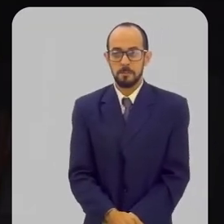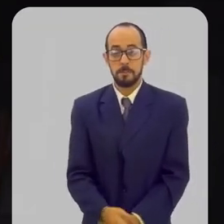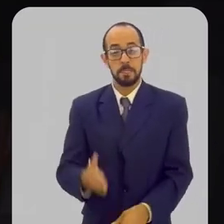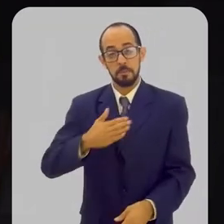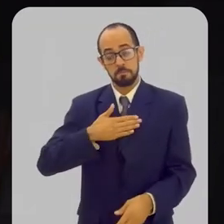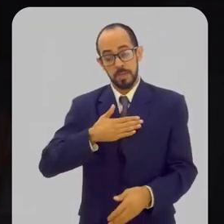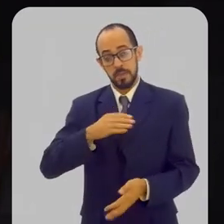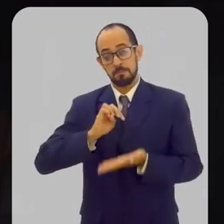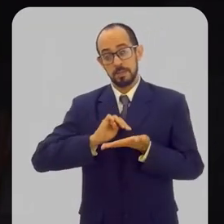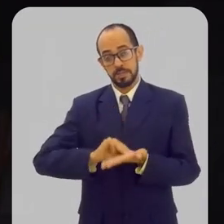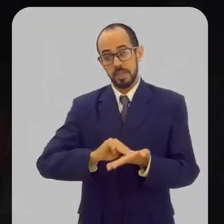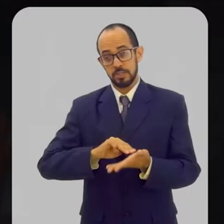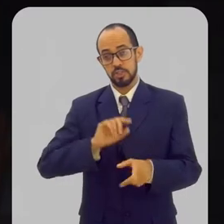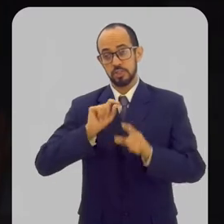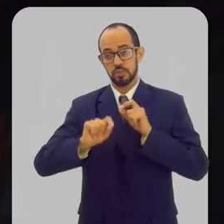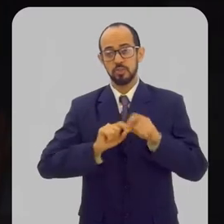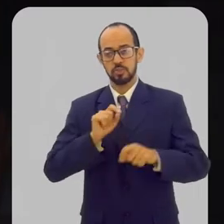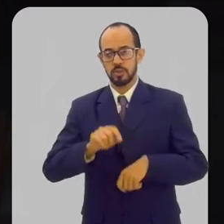minha mensagem,